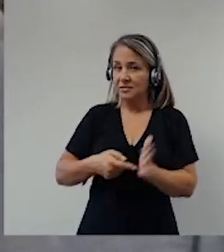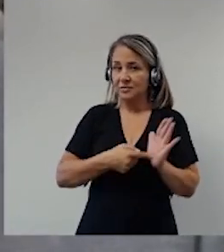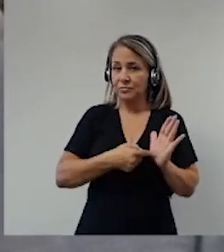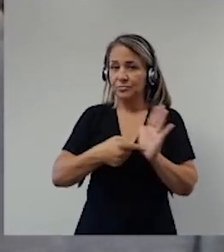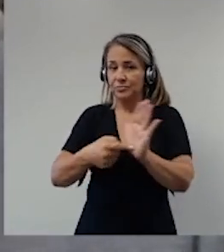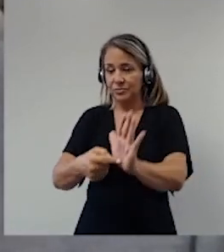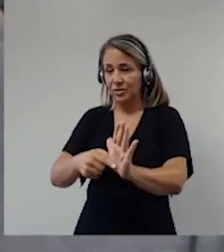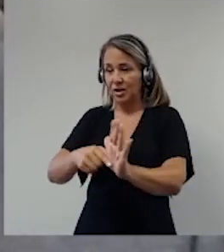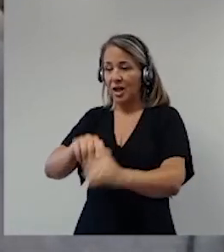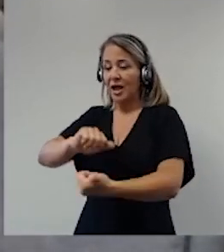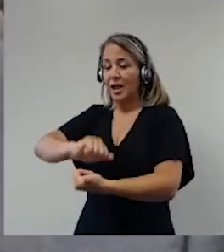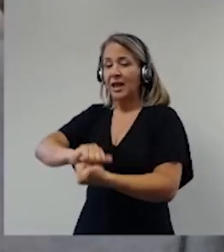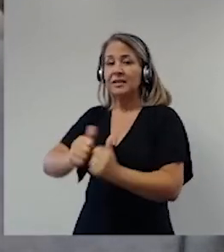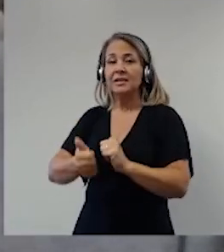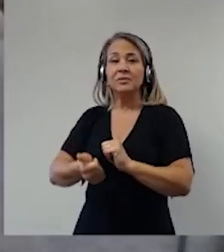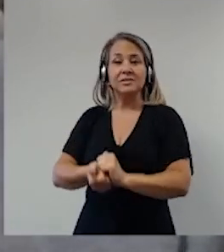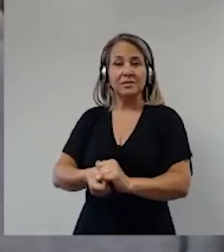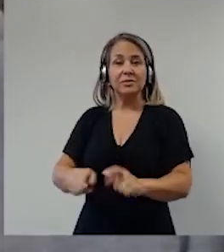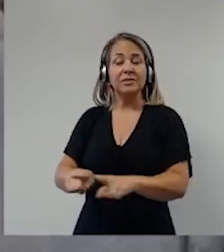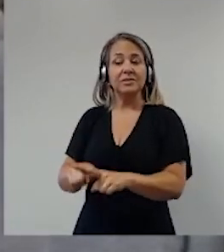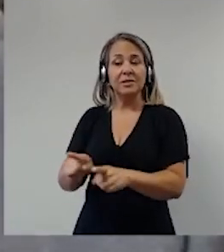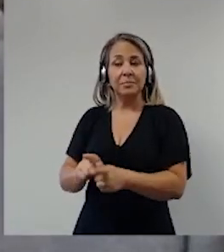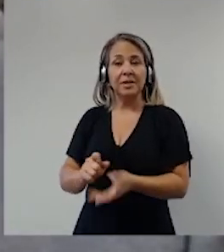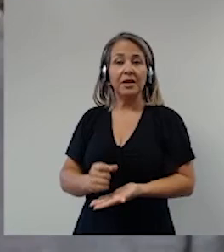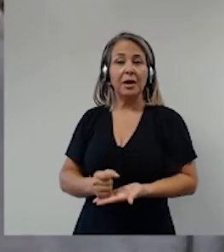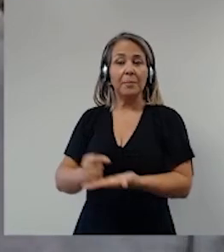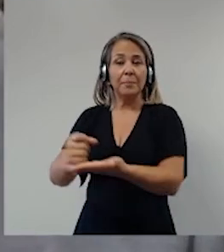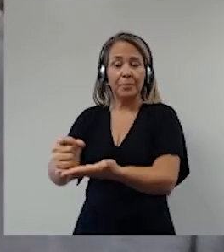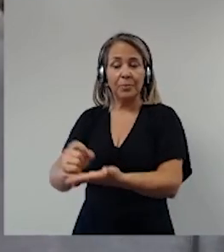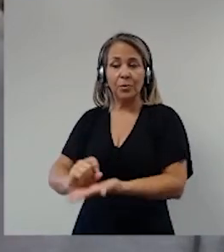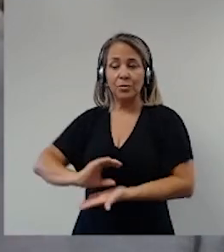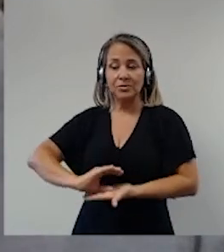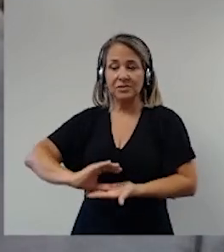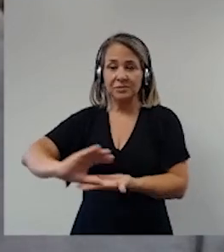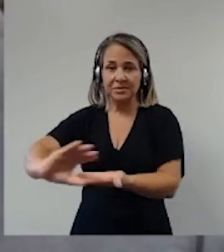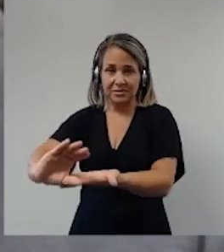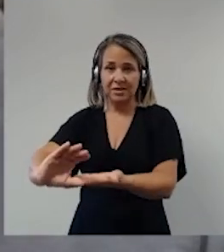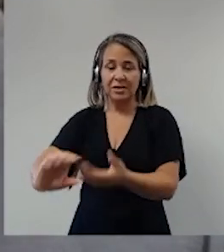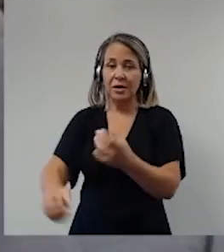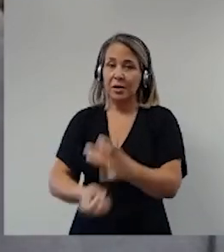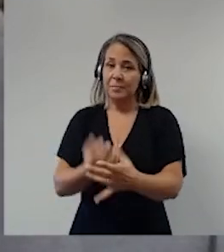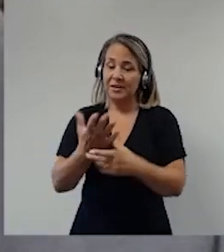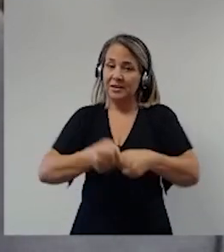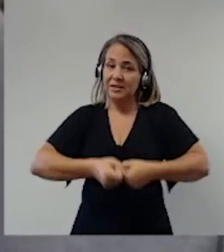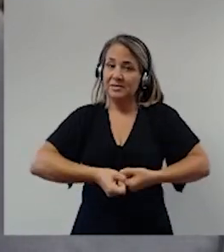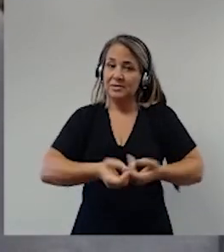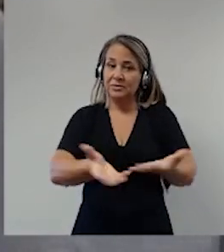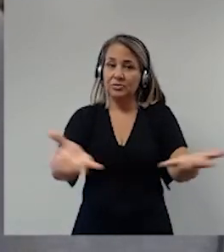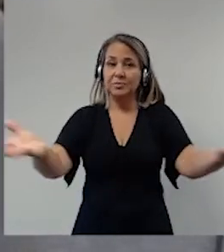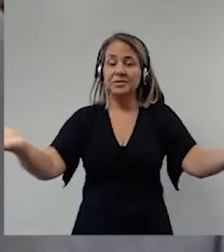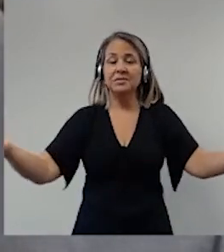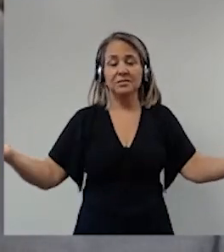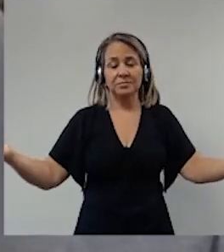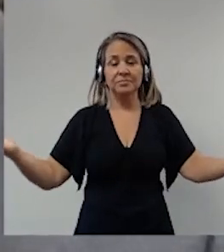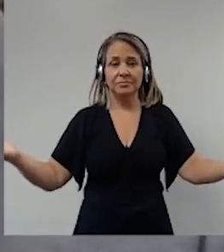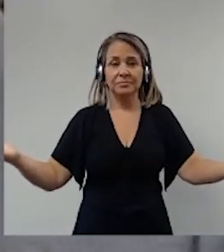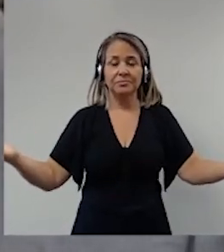de adequação e compensação orçamentária em relação à criação e expansão de